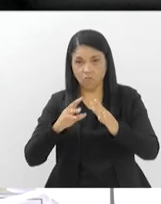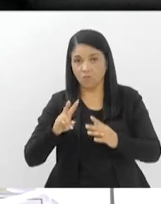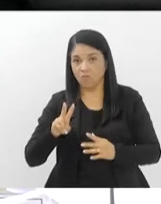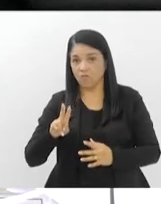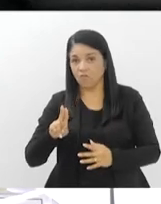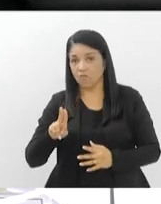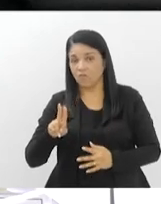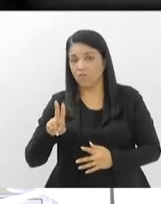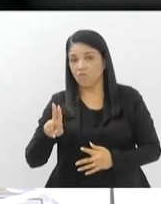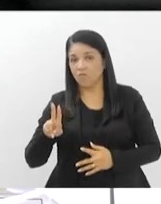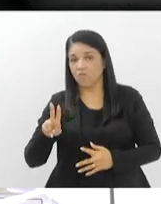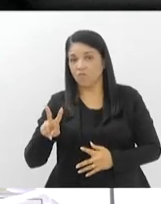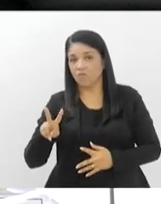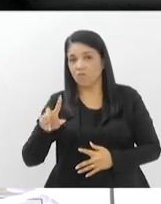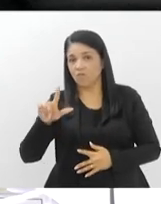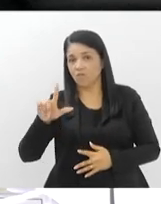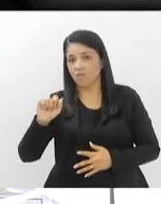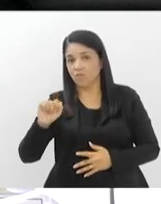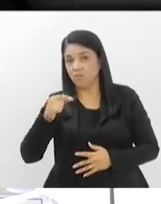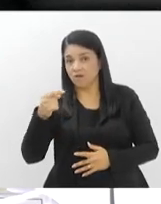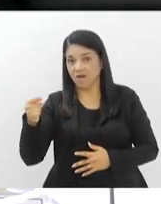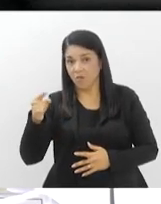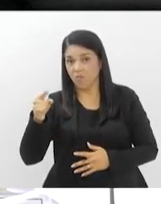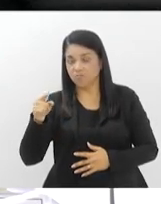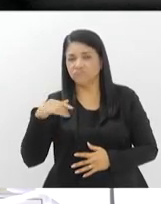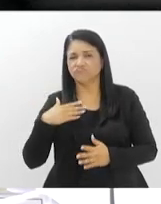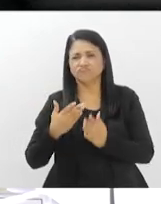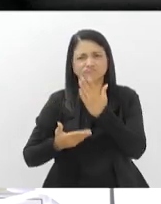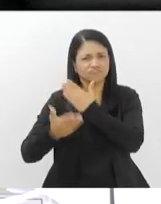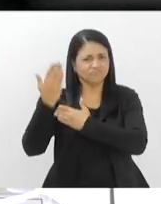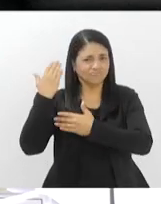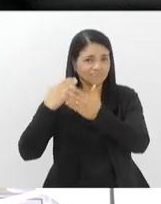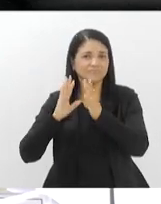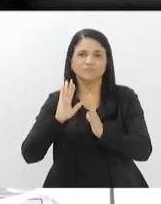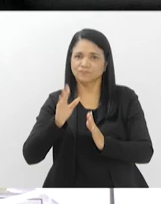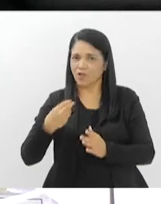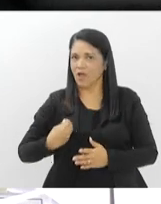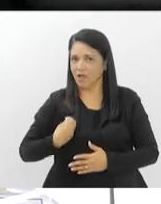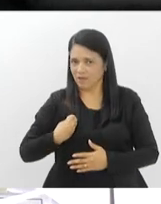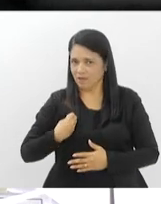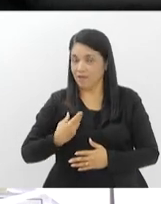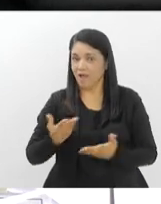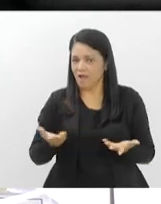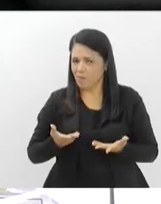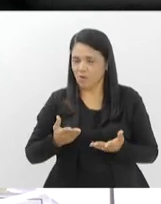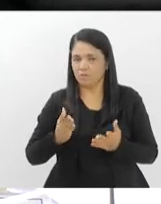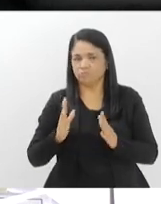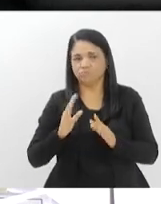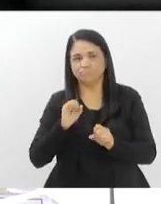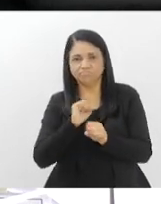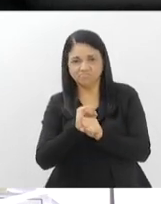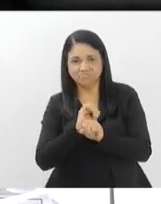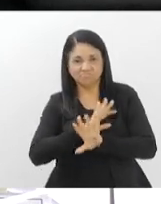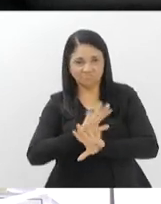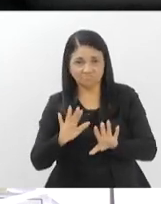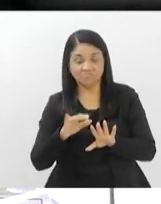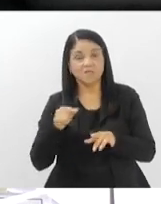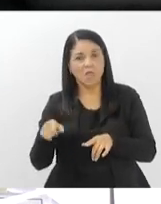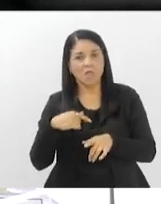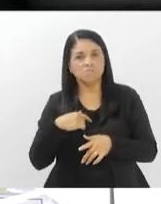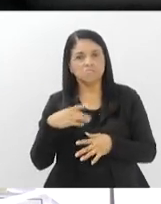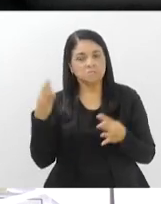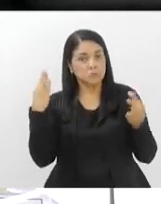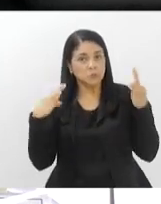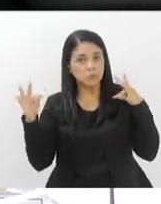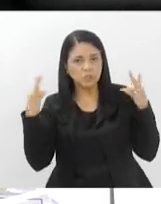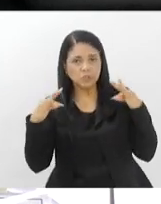Mas já foi época que isso existiu. E, evidentemente, tem uma atração turística, porque,